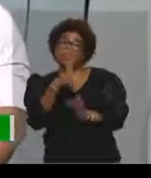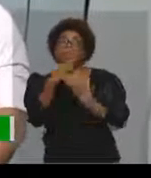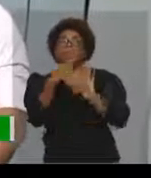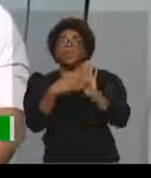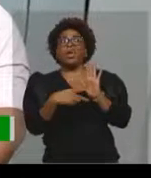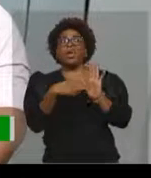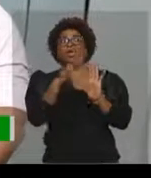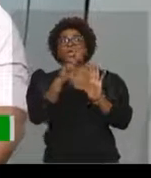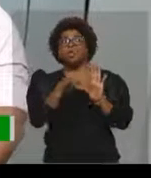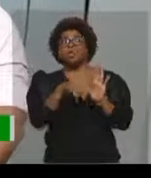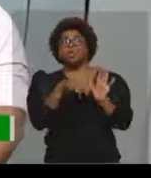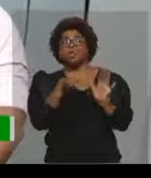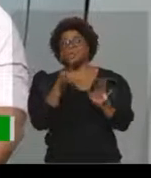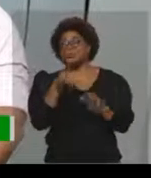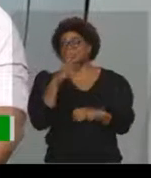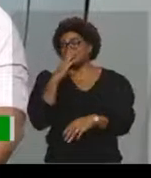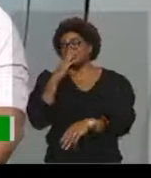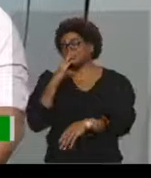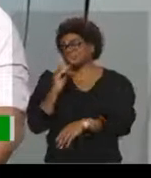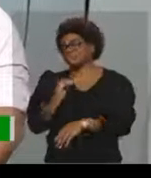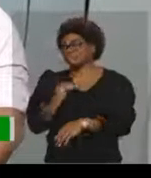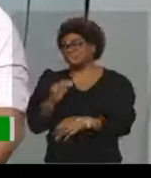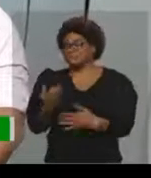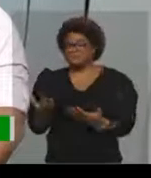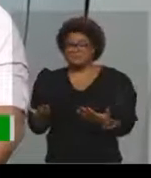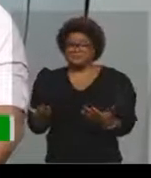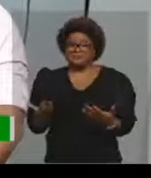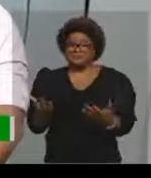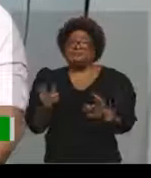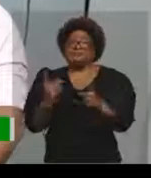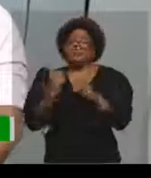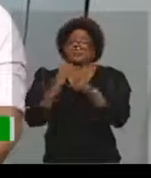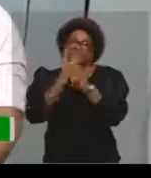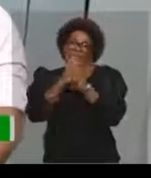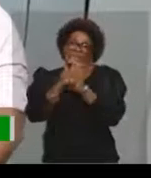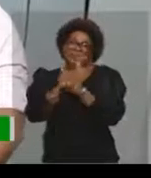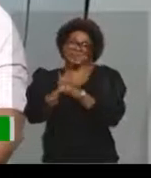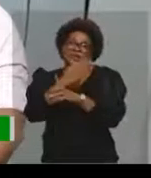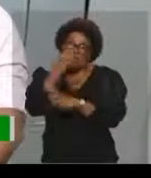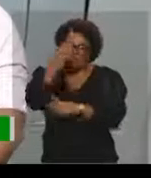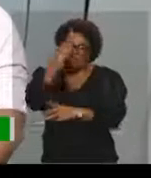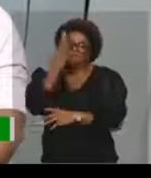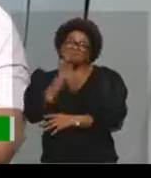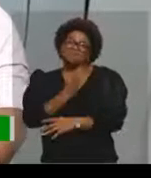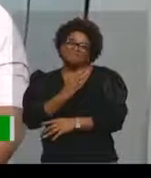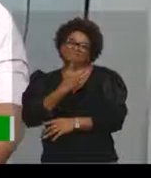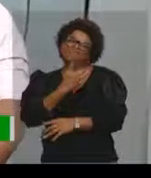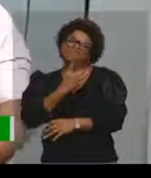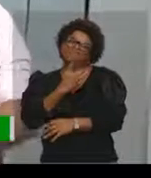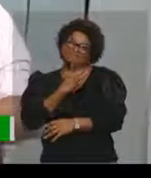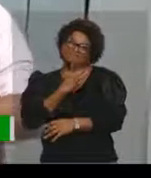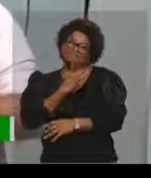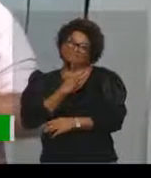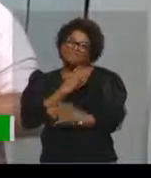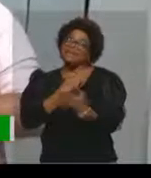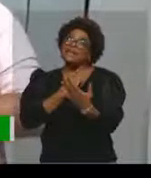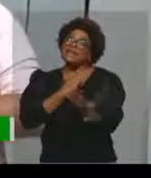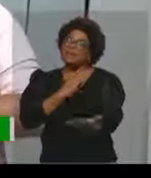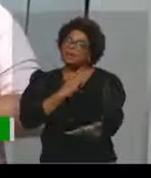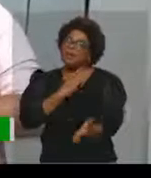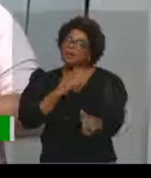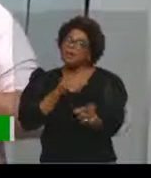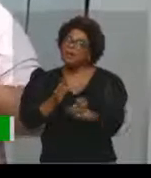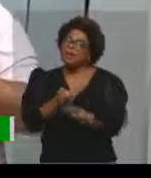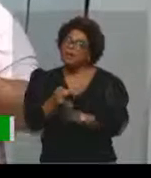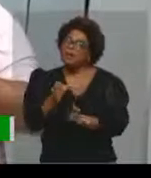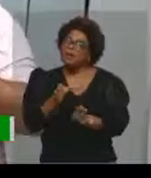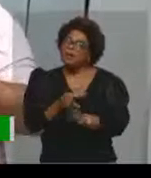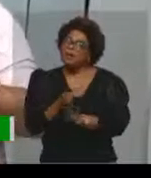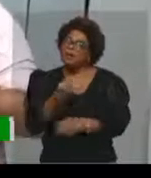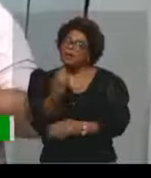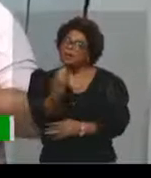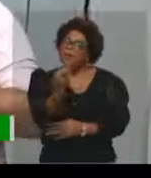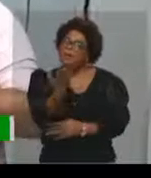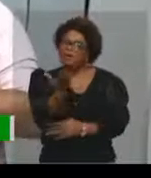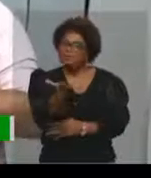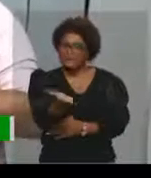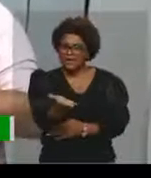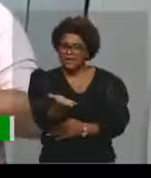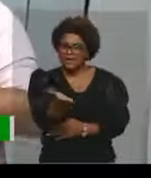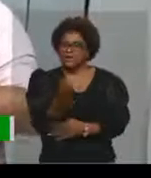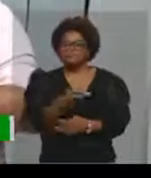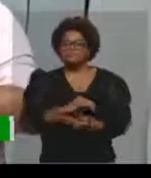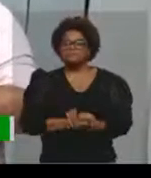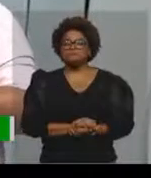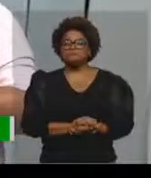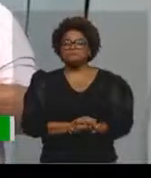provavelmente você vai ter dificuldade ali naquela leitura. Então, qual que é a dica que eu dou? Se você não lê nada, não tem o